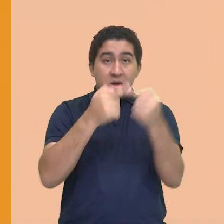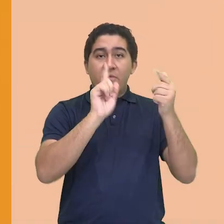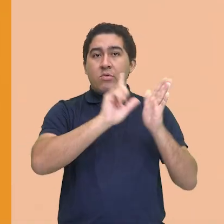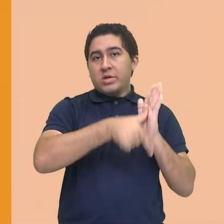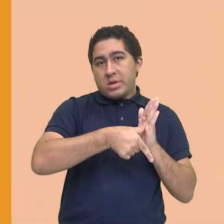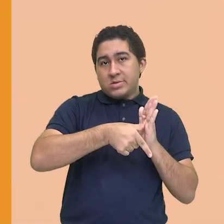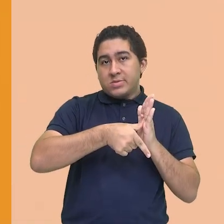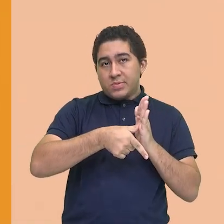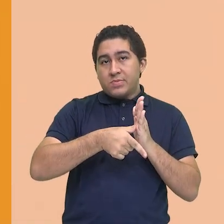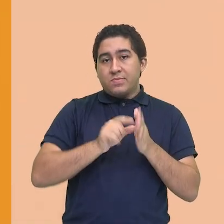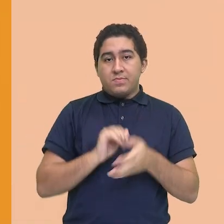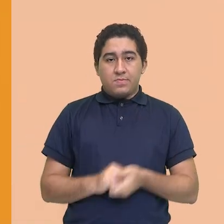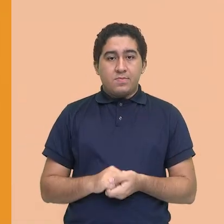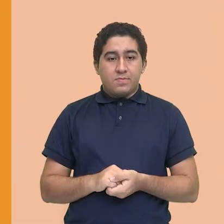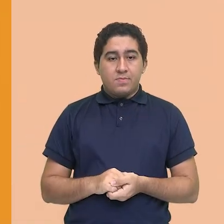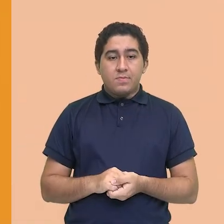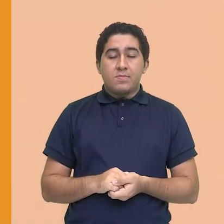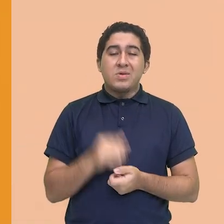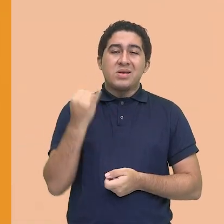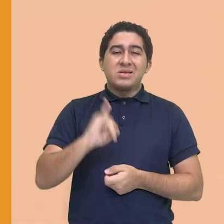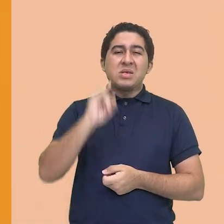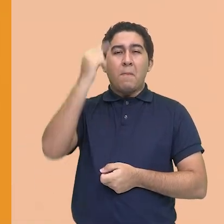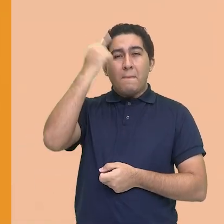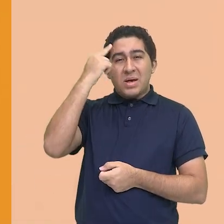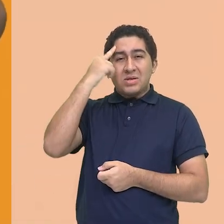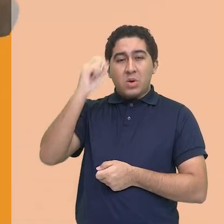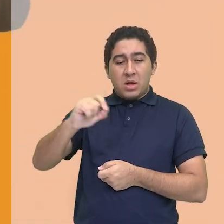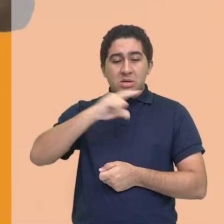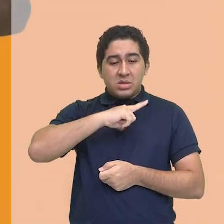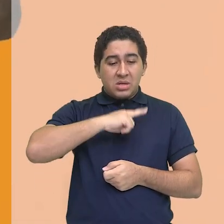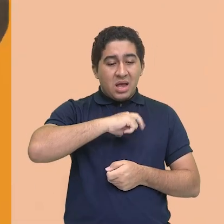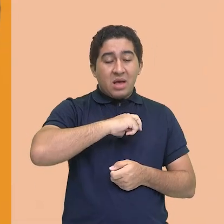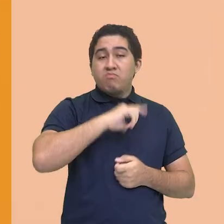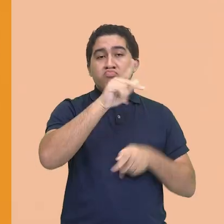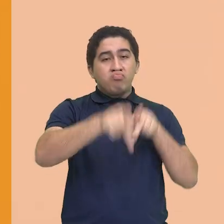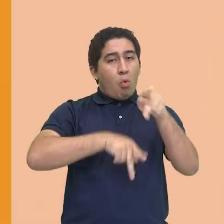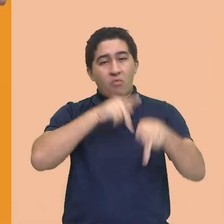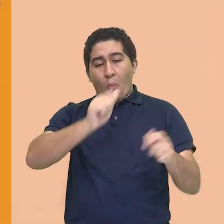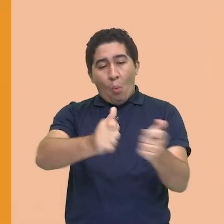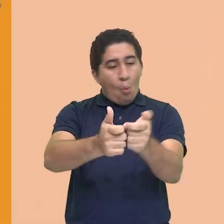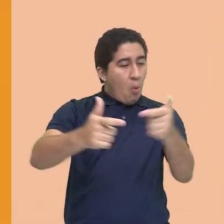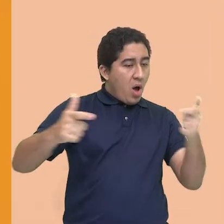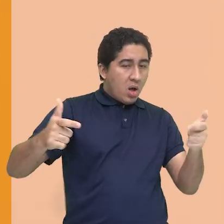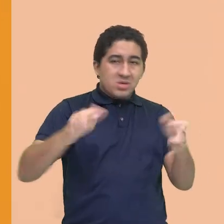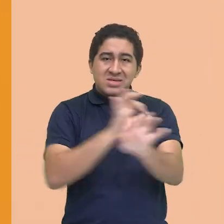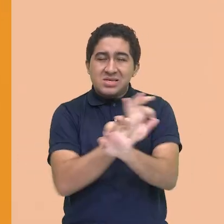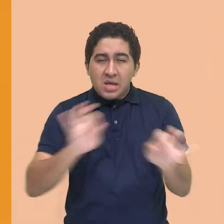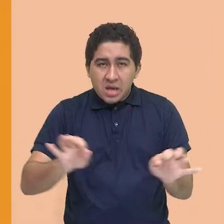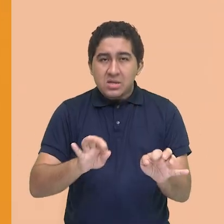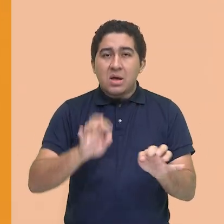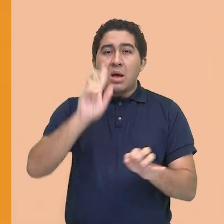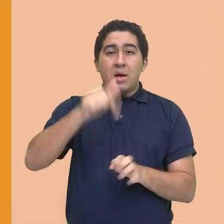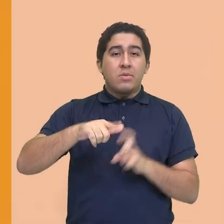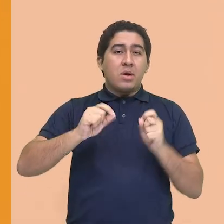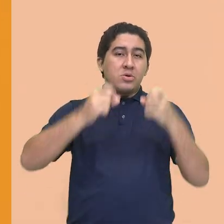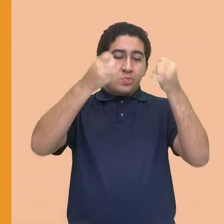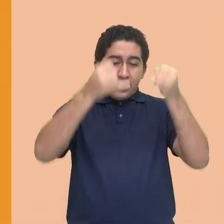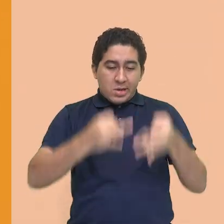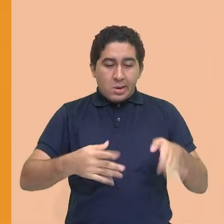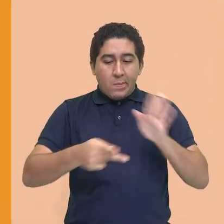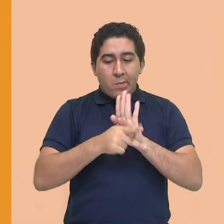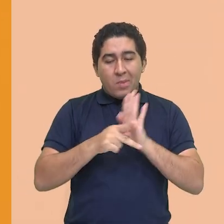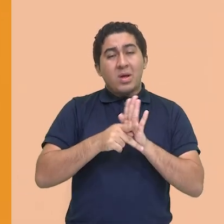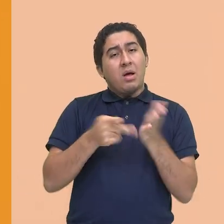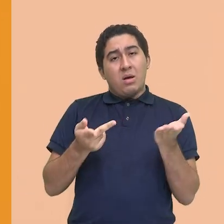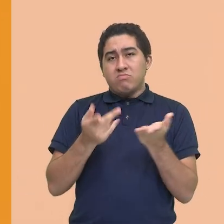atraso. Quando se via um grande vazio demográfico, tudo isso era uma desculpa, uma justificativa para,